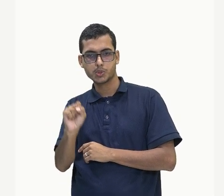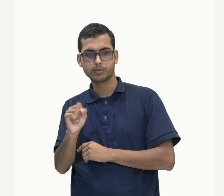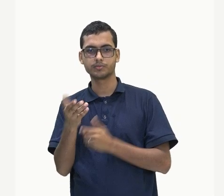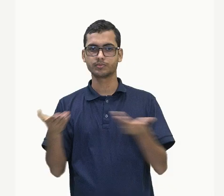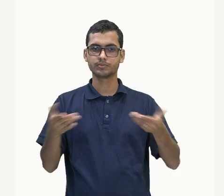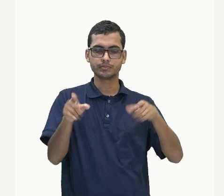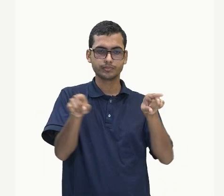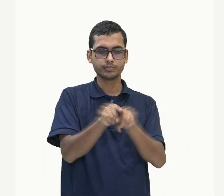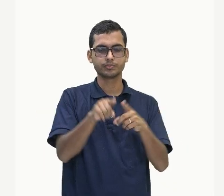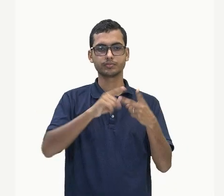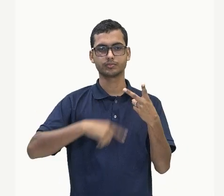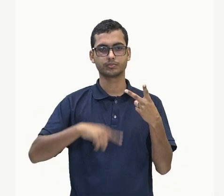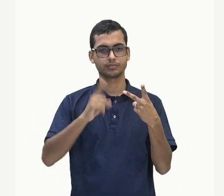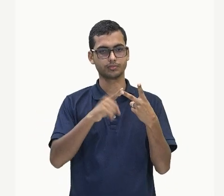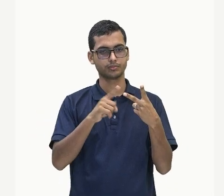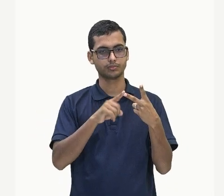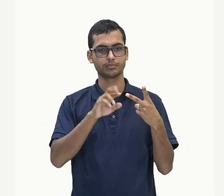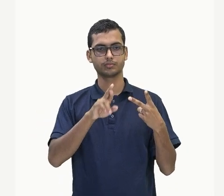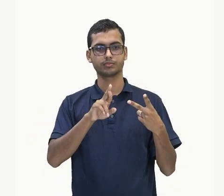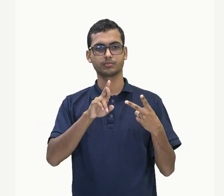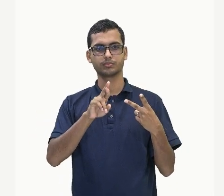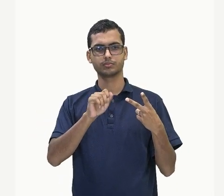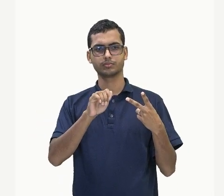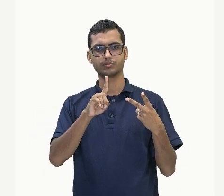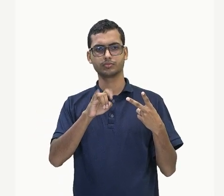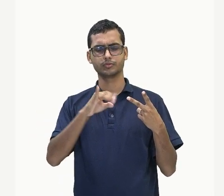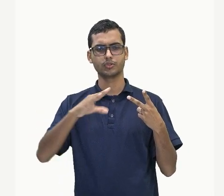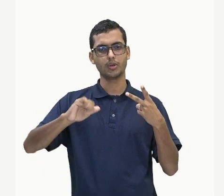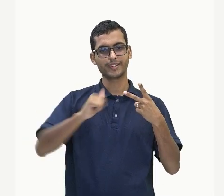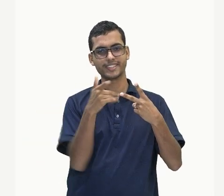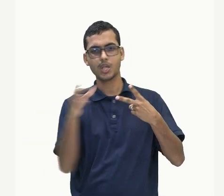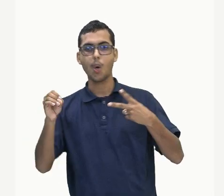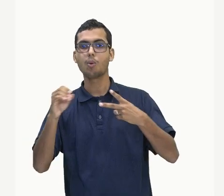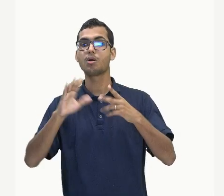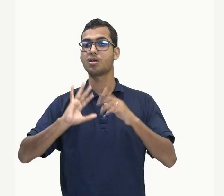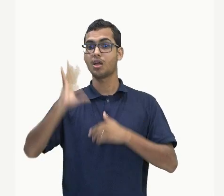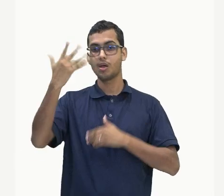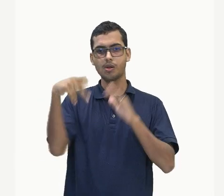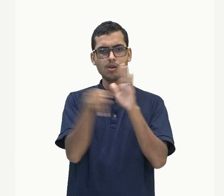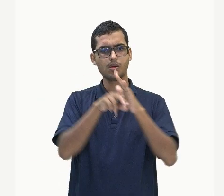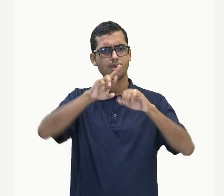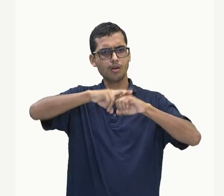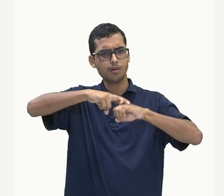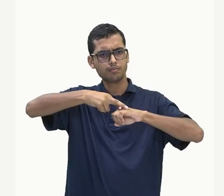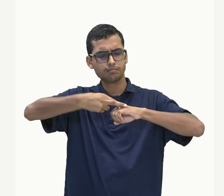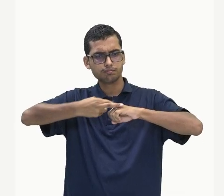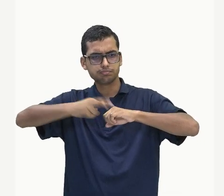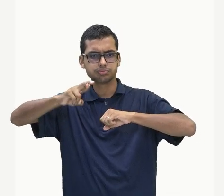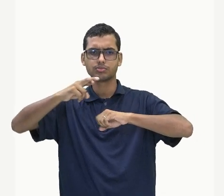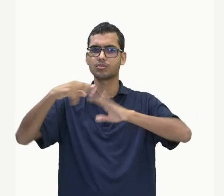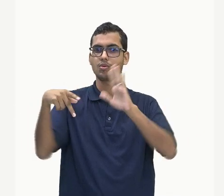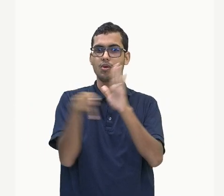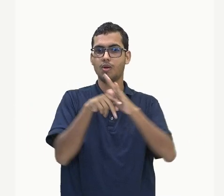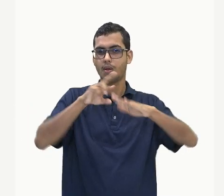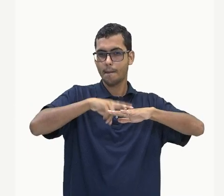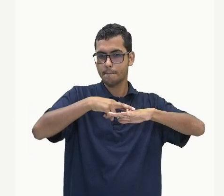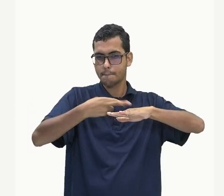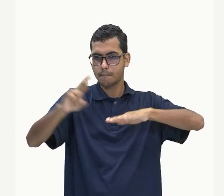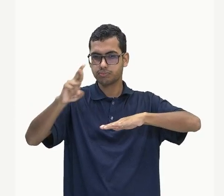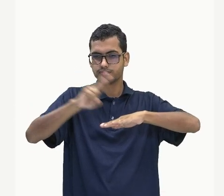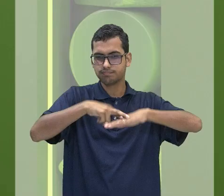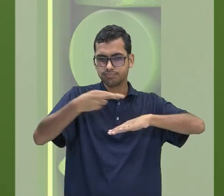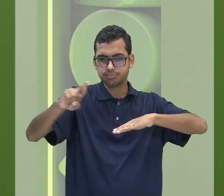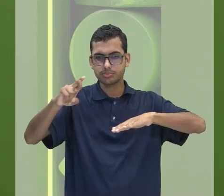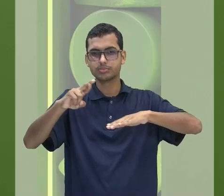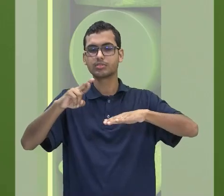é emitido durante a radioatividade. Mas percebam comigo que nem todo elemento que emite radiação é